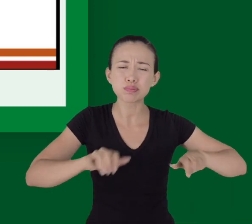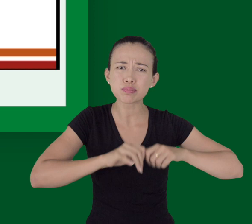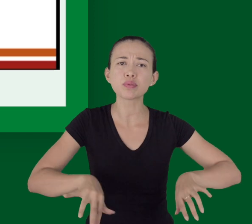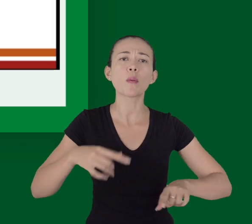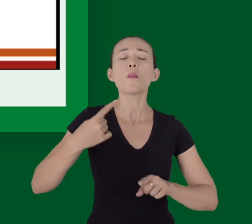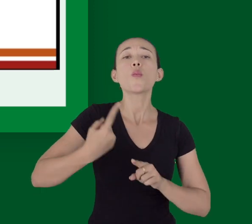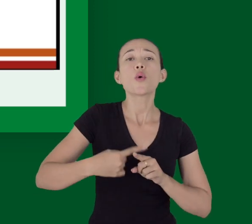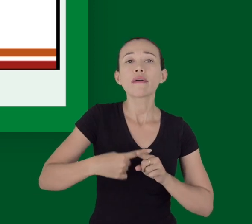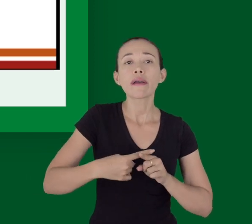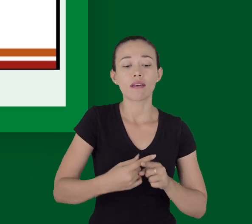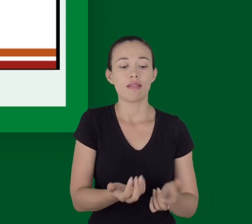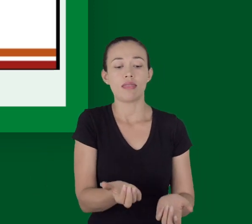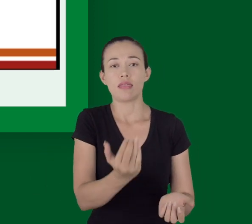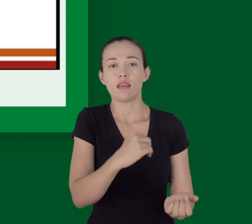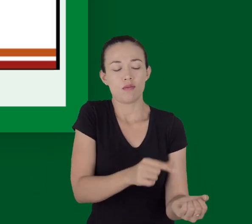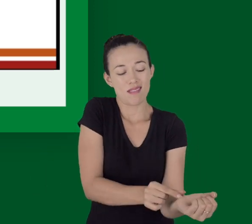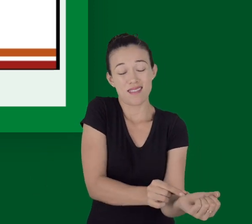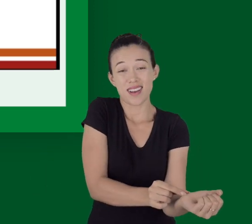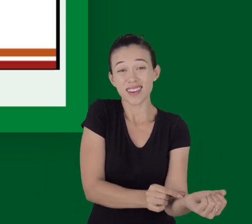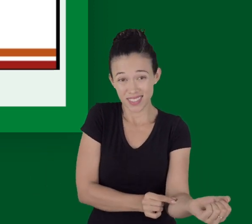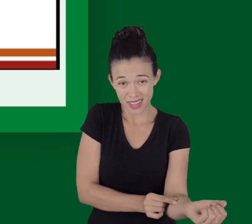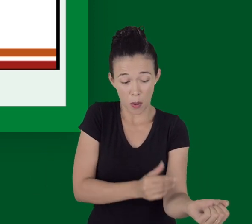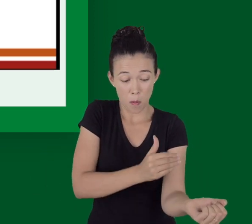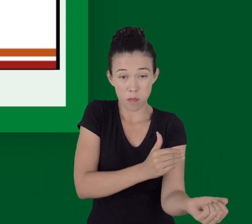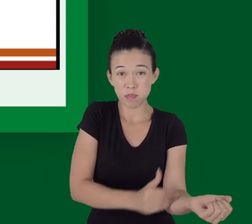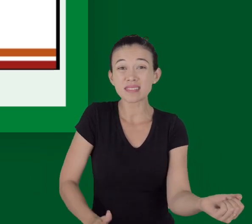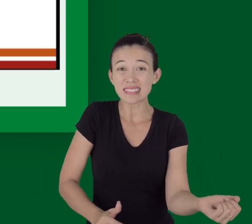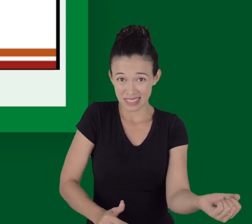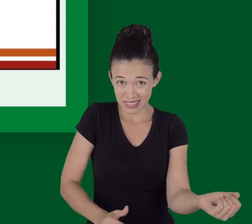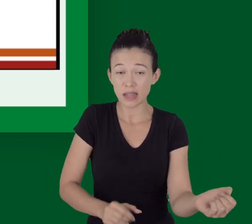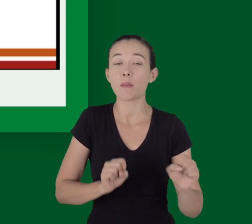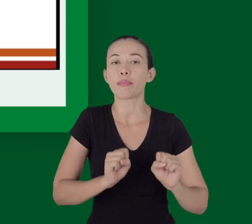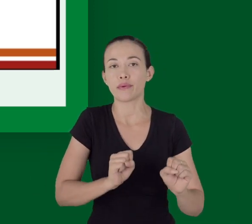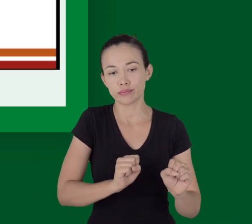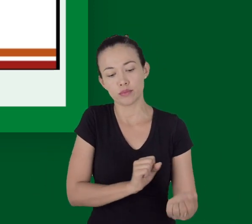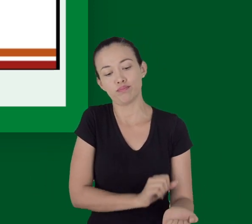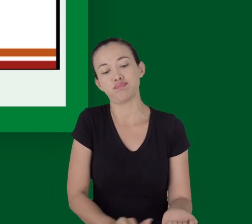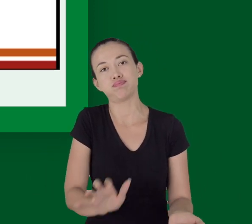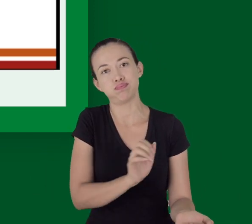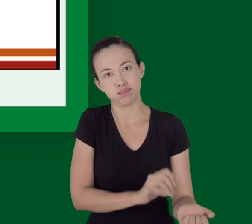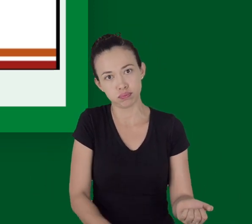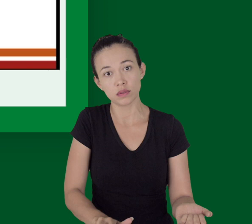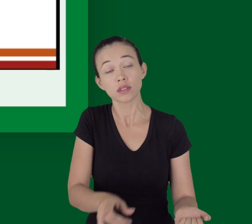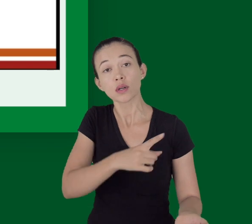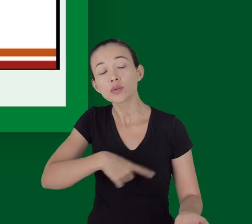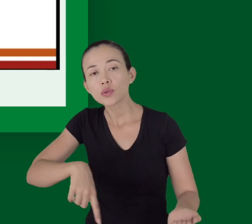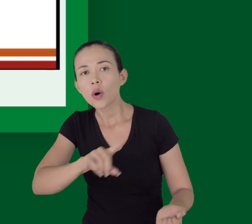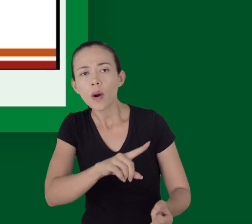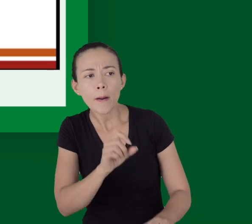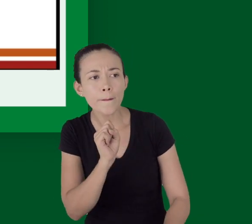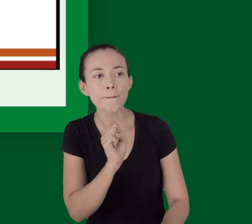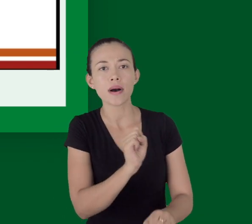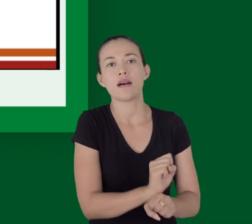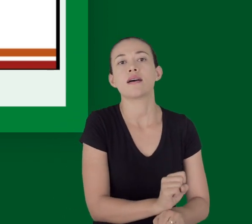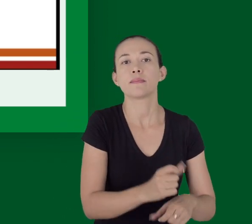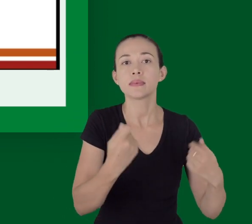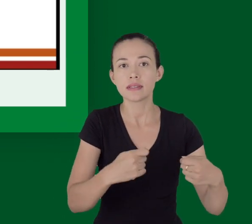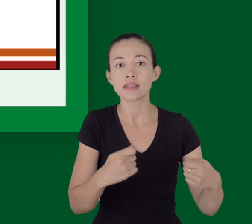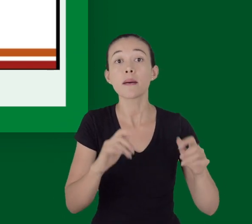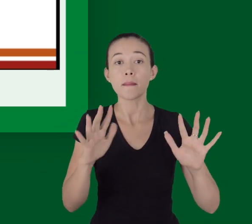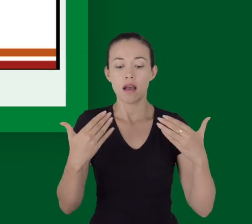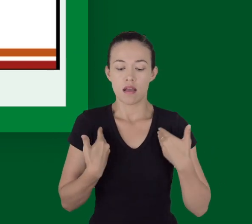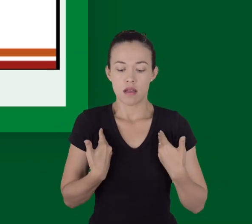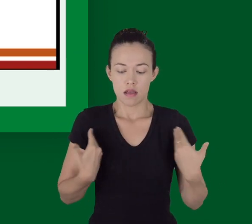isso é provocado por rupturas, né, arteriais, vasos arteriais, sangramento ativo. Então, essa condição de sangramento ativo precisa ser